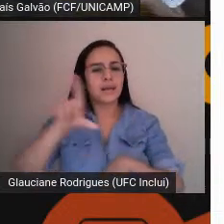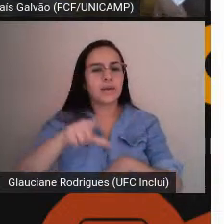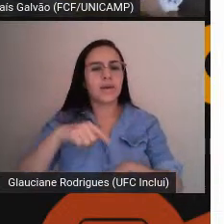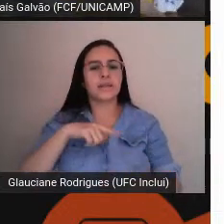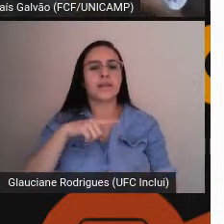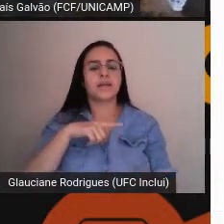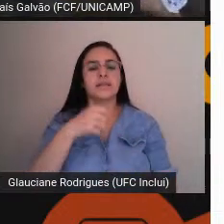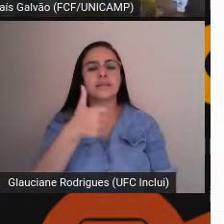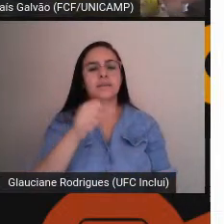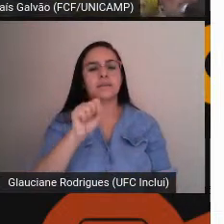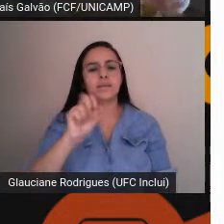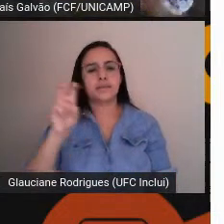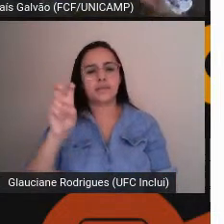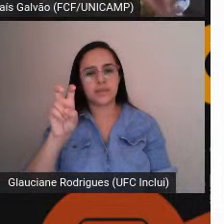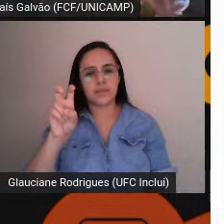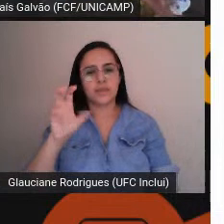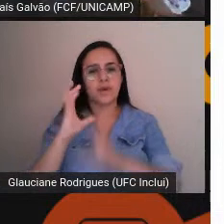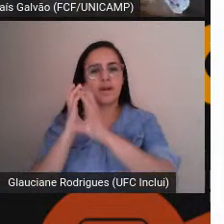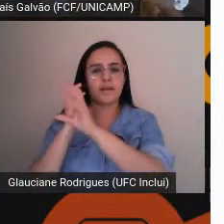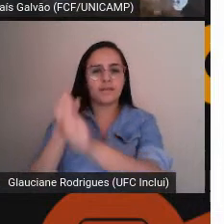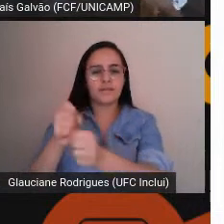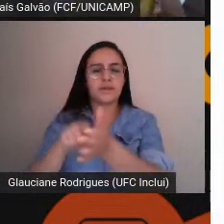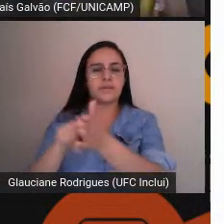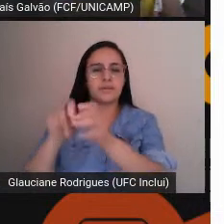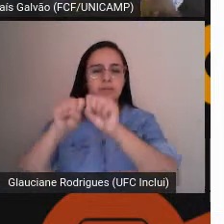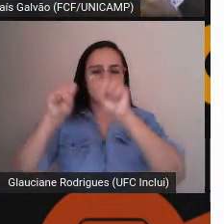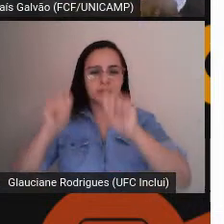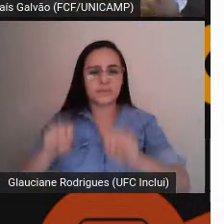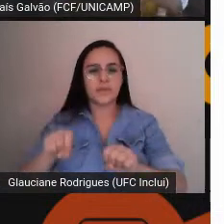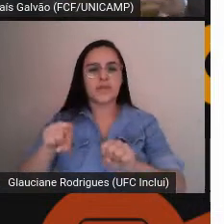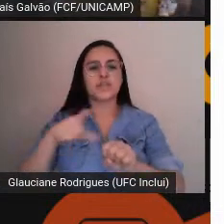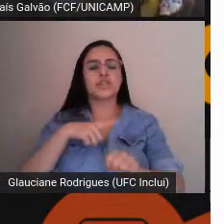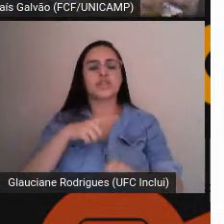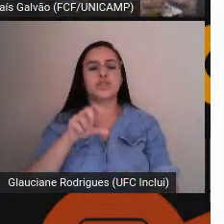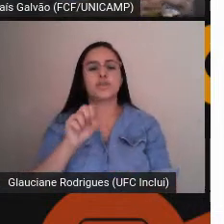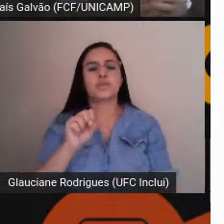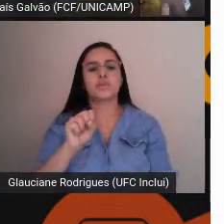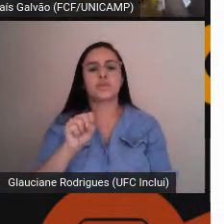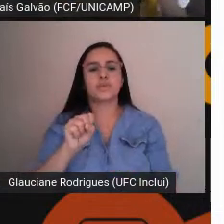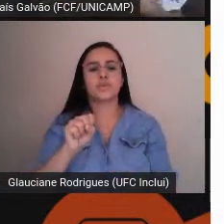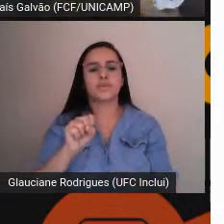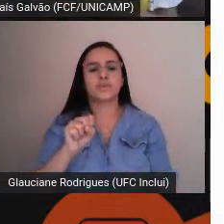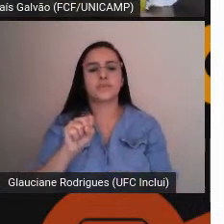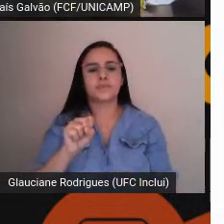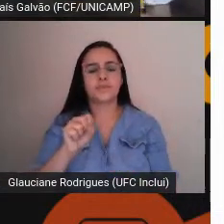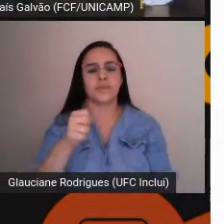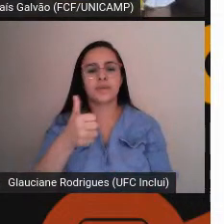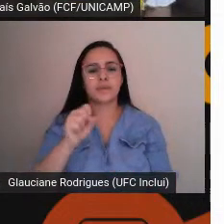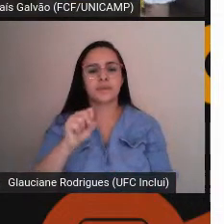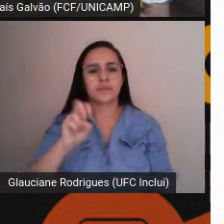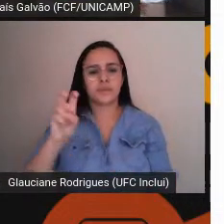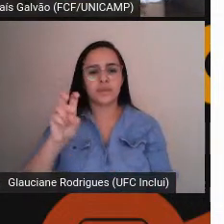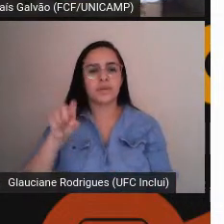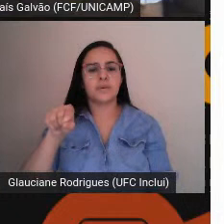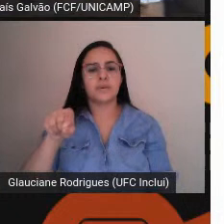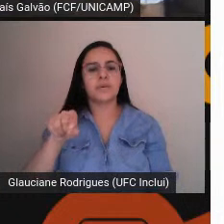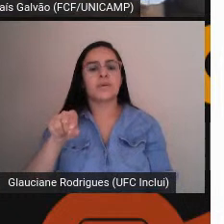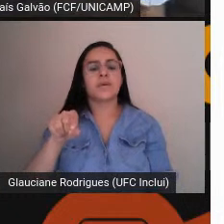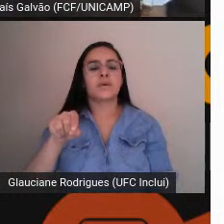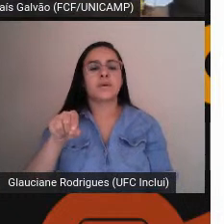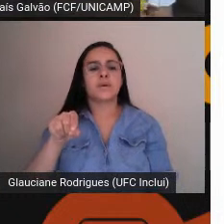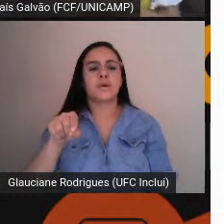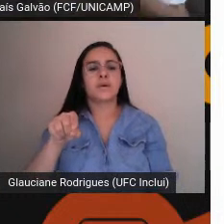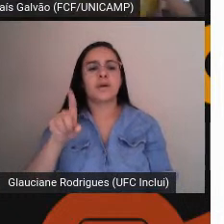revisões, 80% dessas revisões praticamente tinha algum financiamento da indústria ou era escrita por funcionários